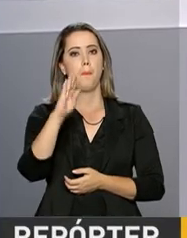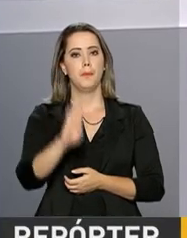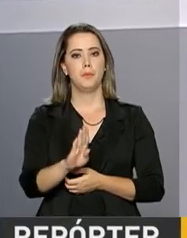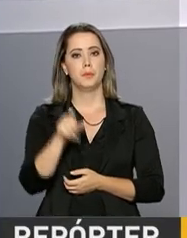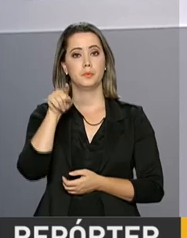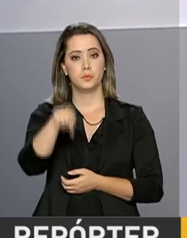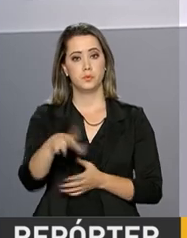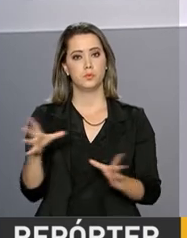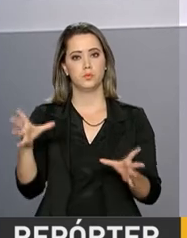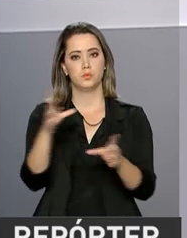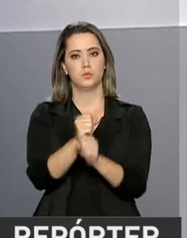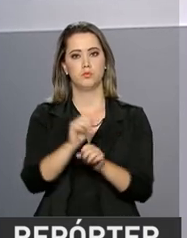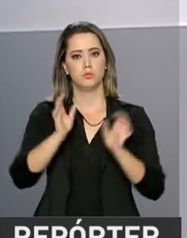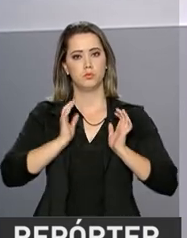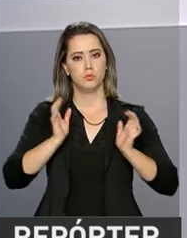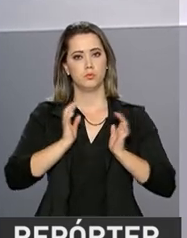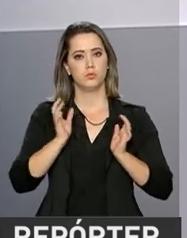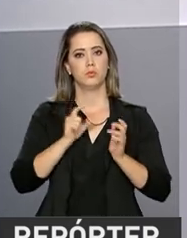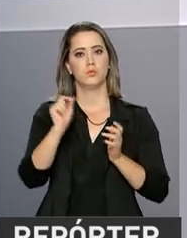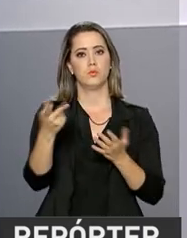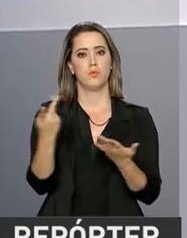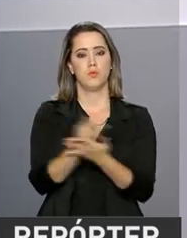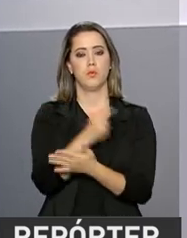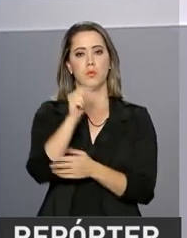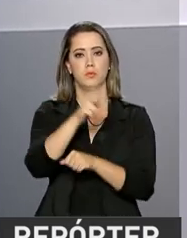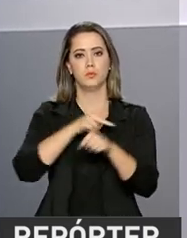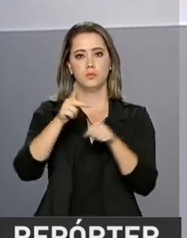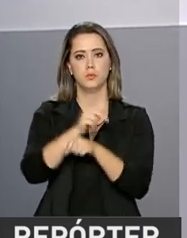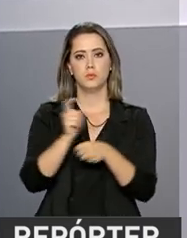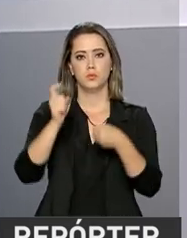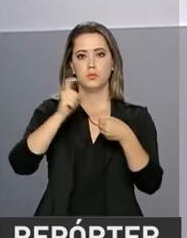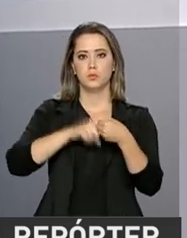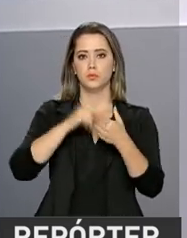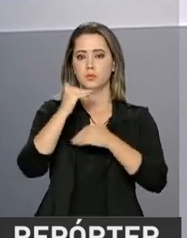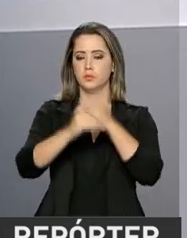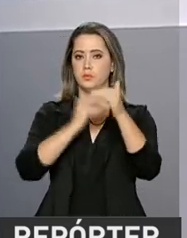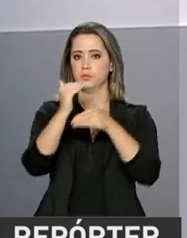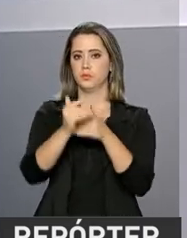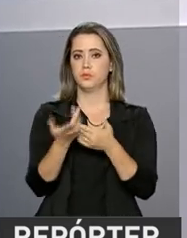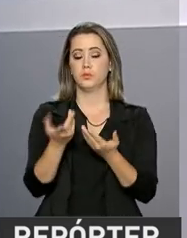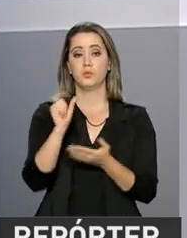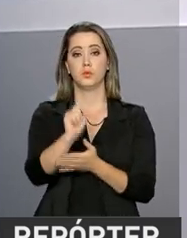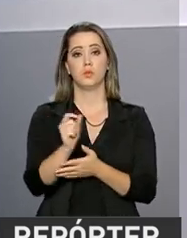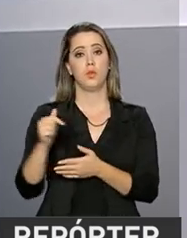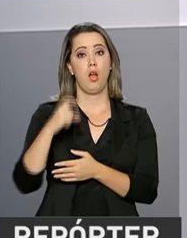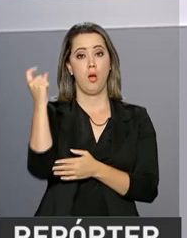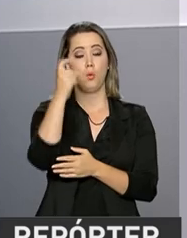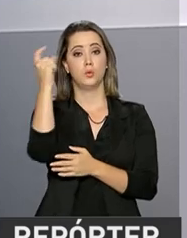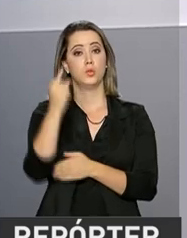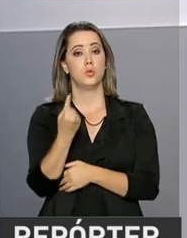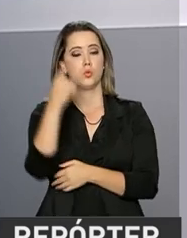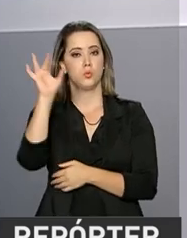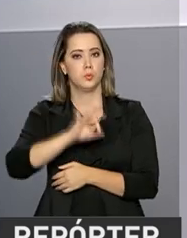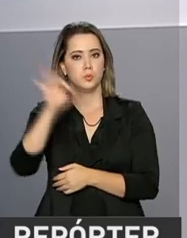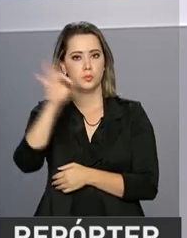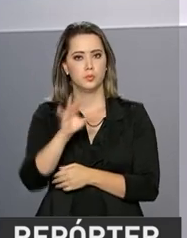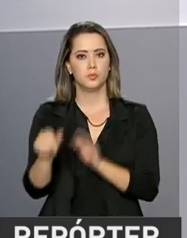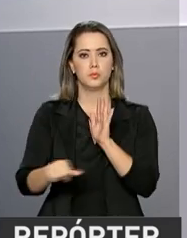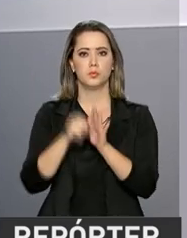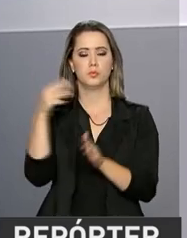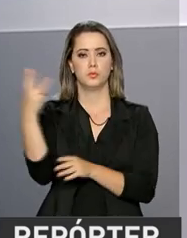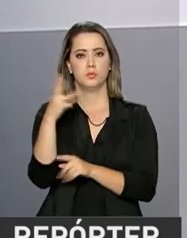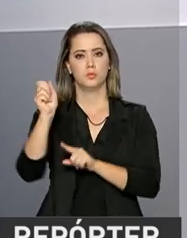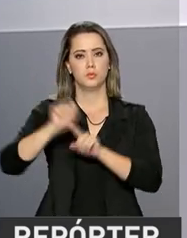bruto PIB que é a soma de todos os bens e riquezas produzidos no país voltou a crescer a alta foi de 1% no primeiro